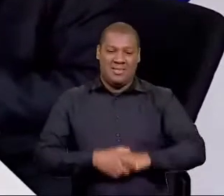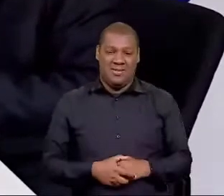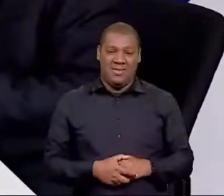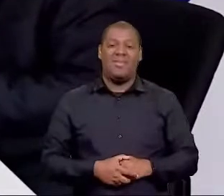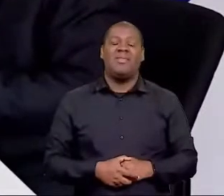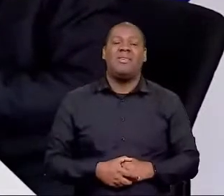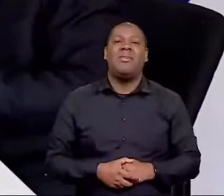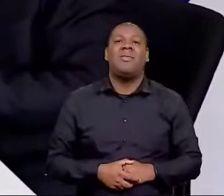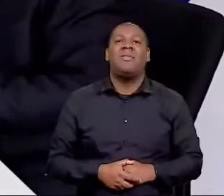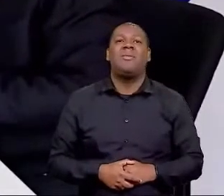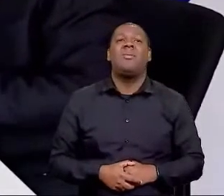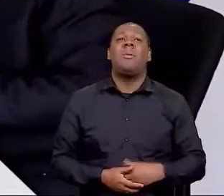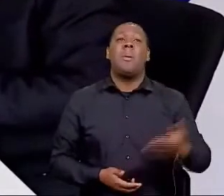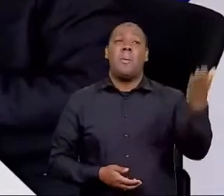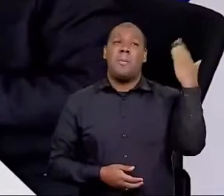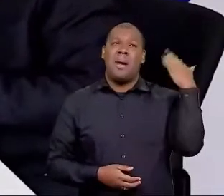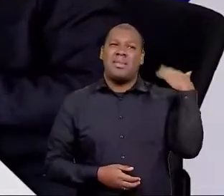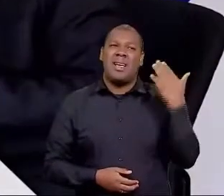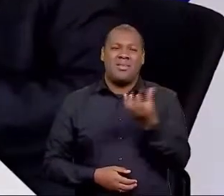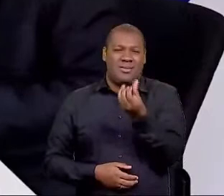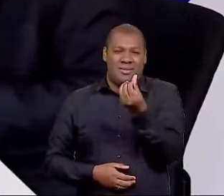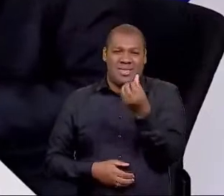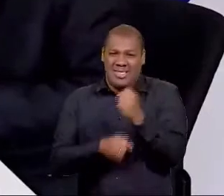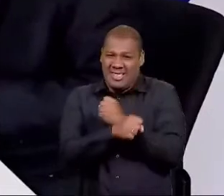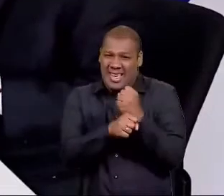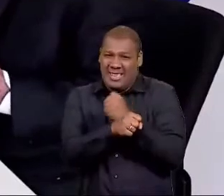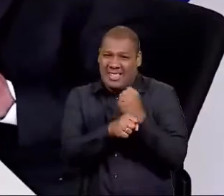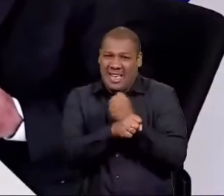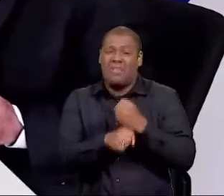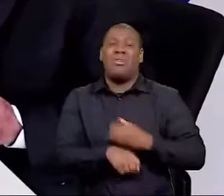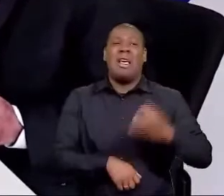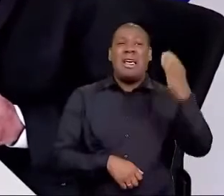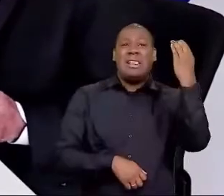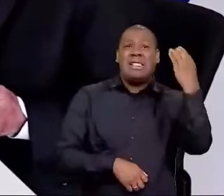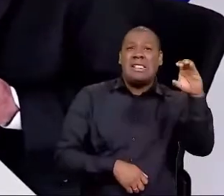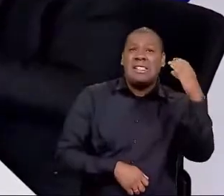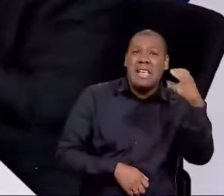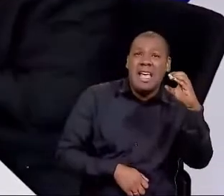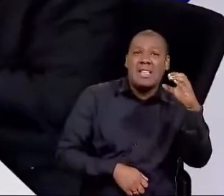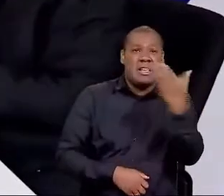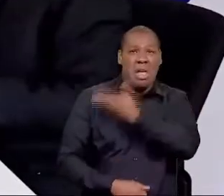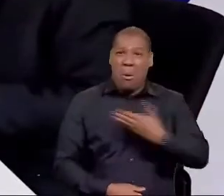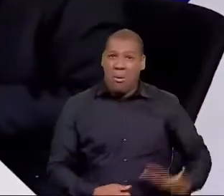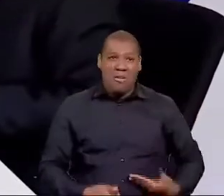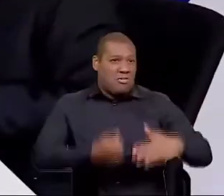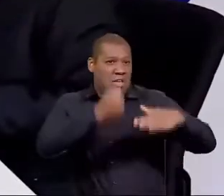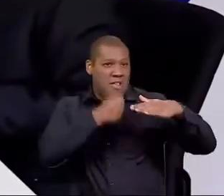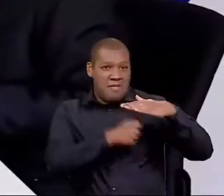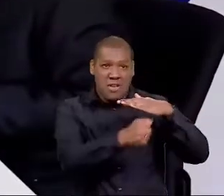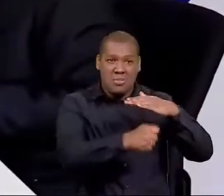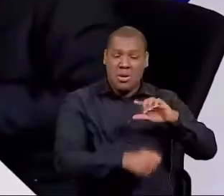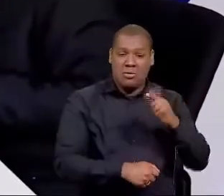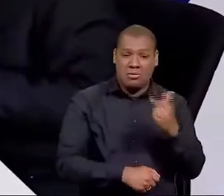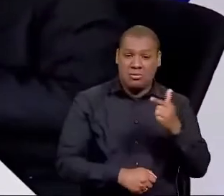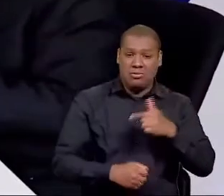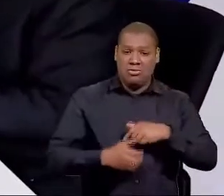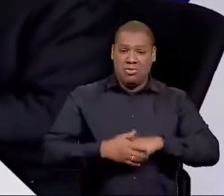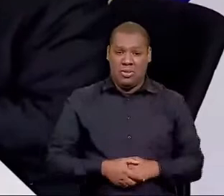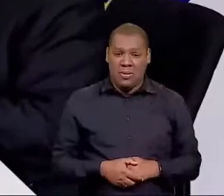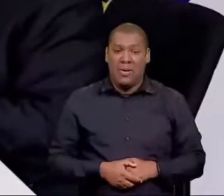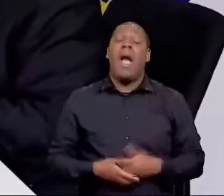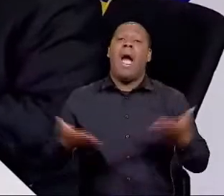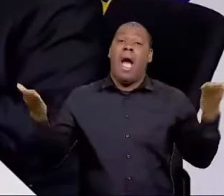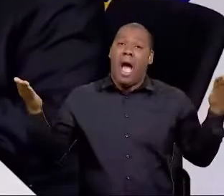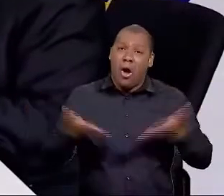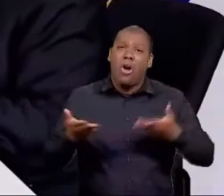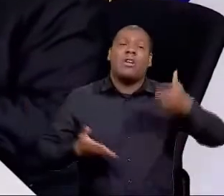6 anos a ciência ficou sem receber nenhum recurso do governo, não havia dinheiro para investimento, e nós agora retomamos tudo. Então agora